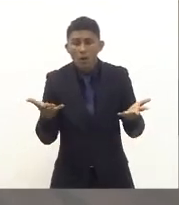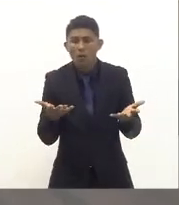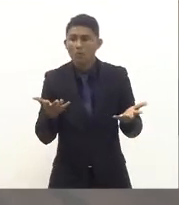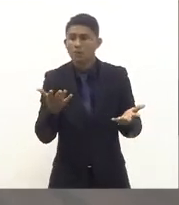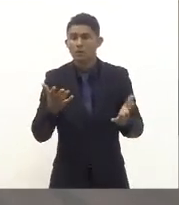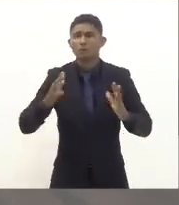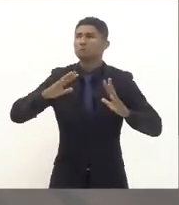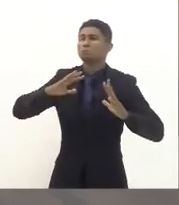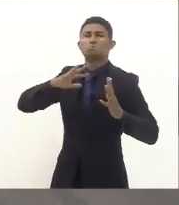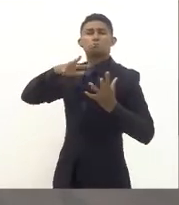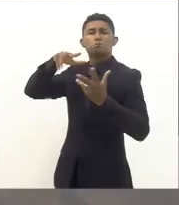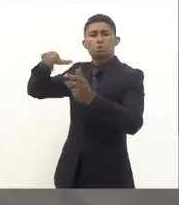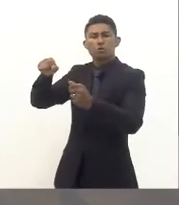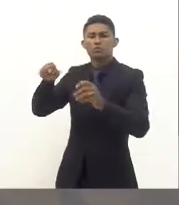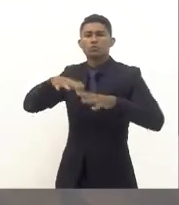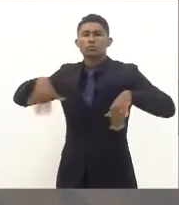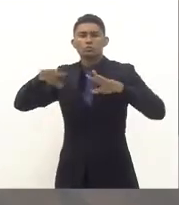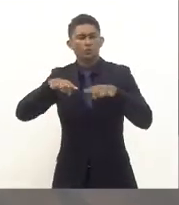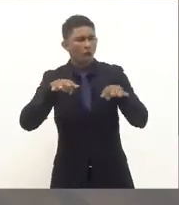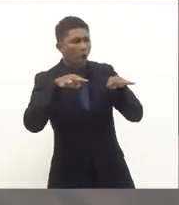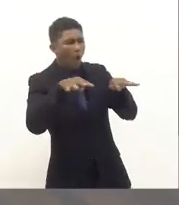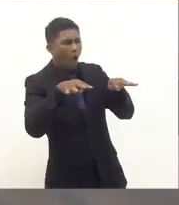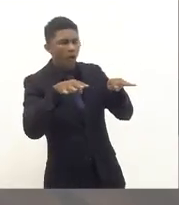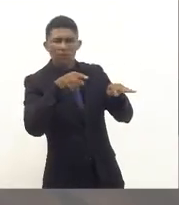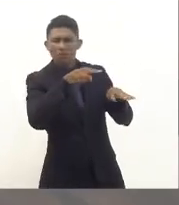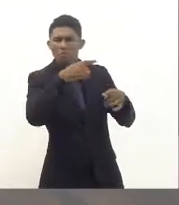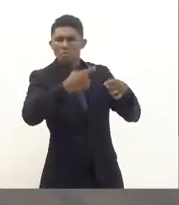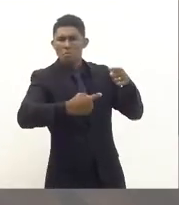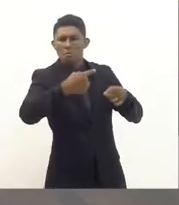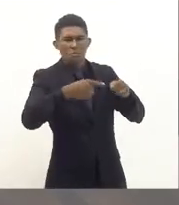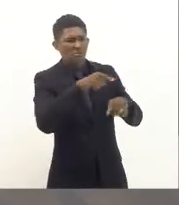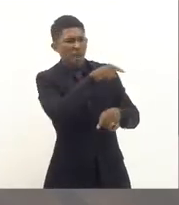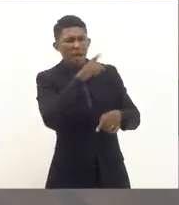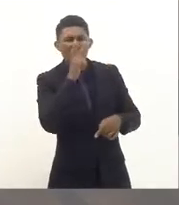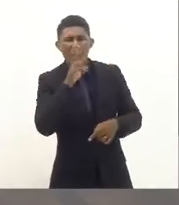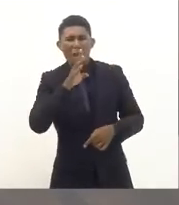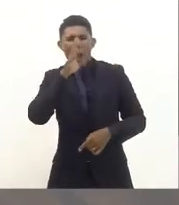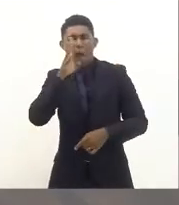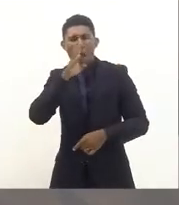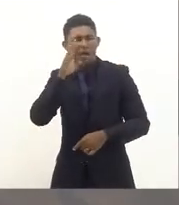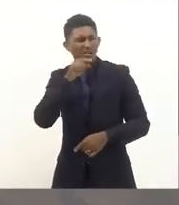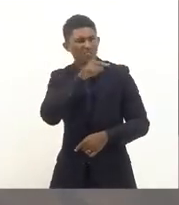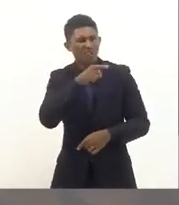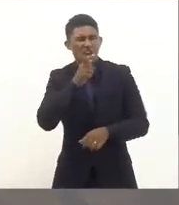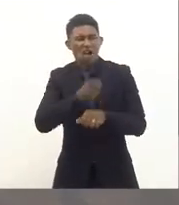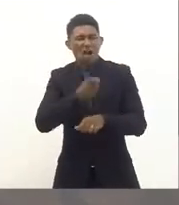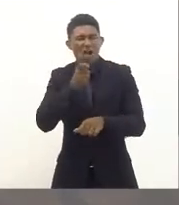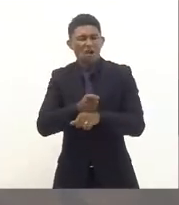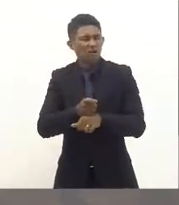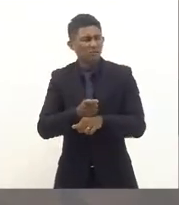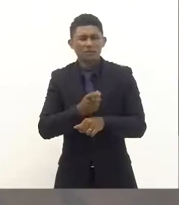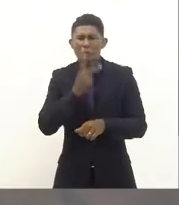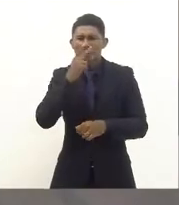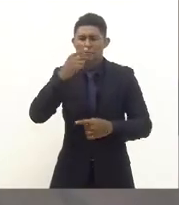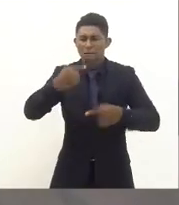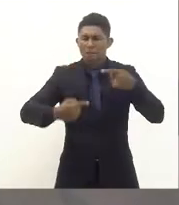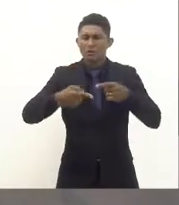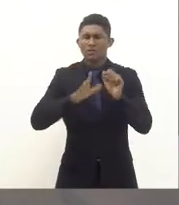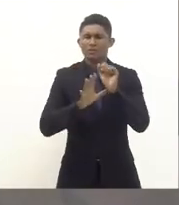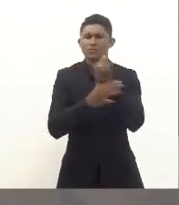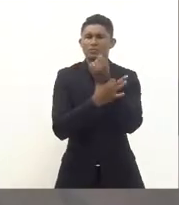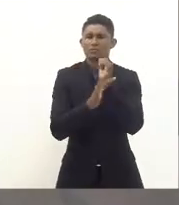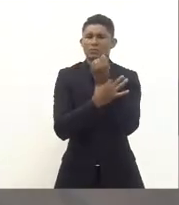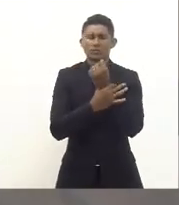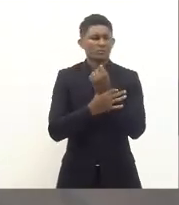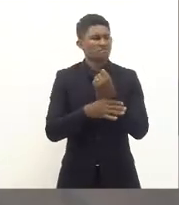reverberam para o mundo que os seus executores de políticas são bárbaros que não conseguem implantar uma uma política de segurança